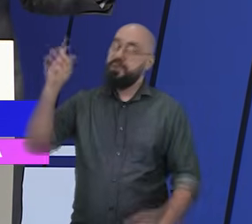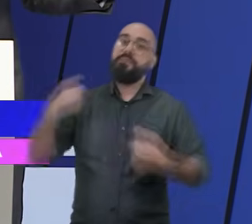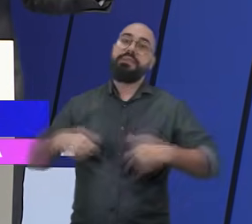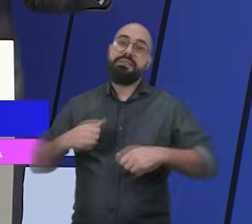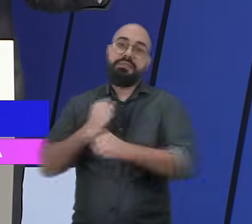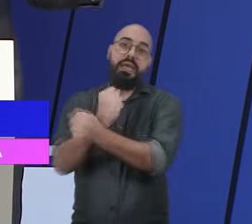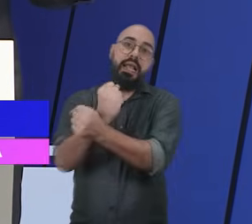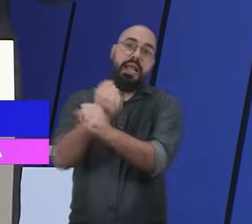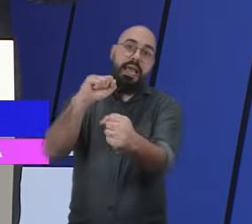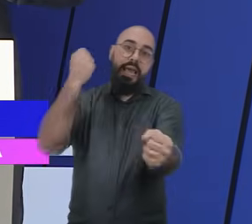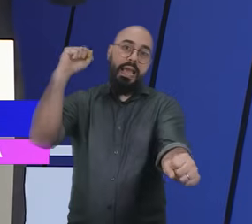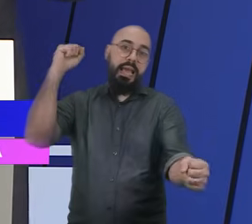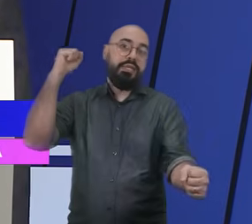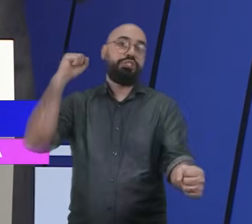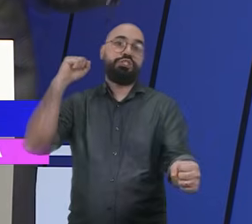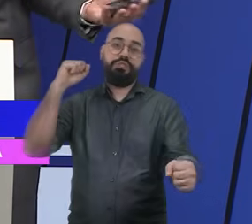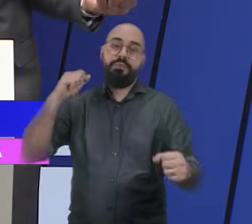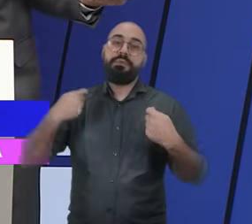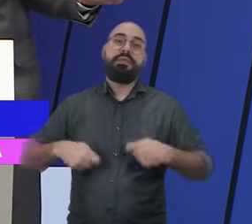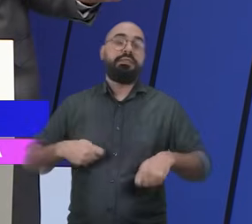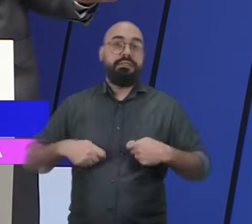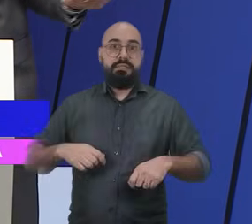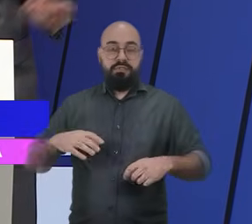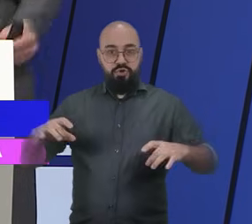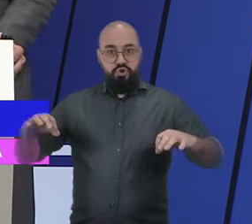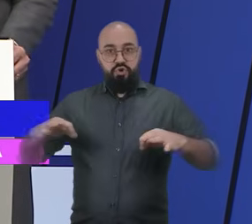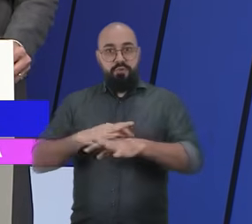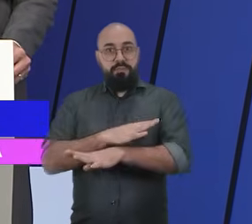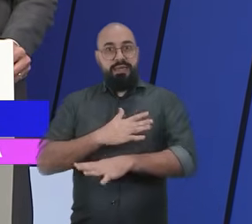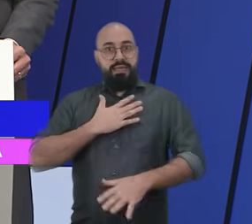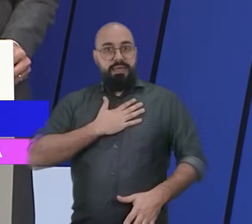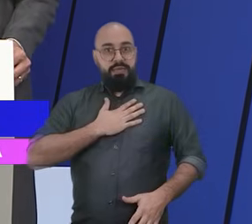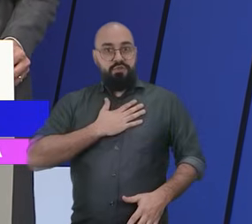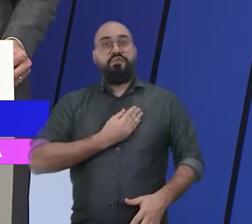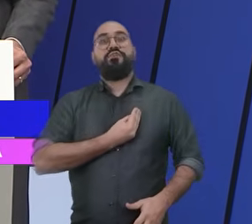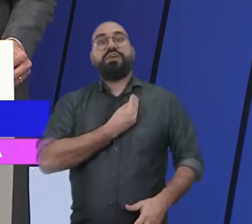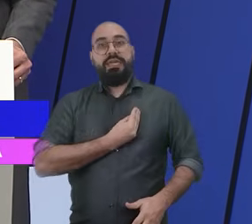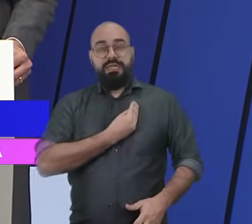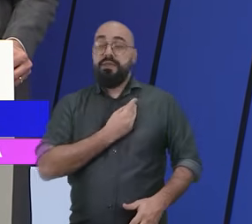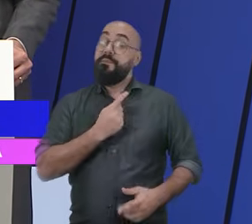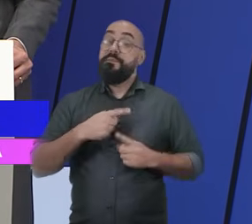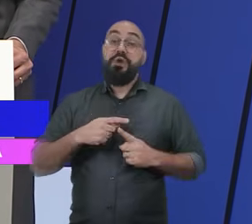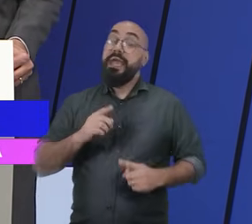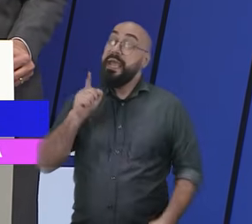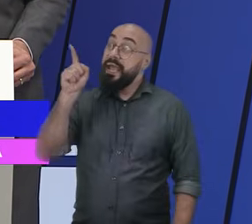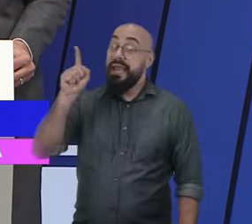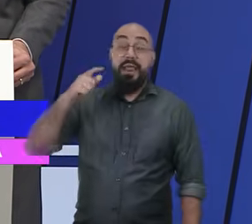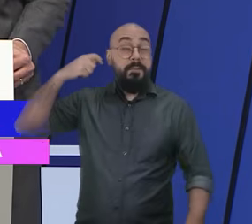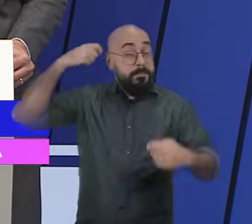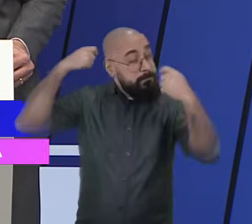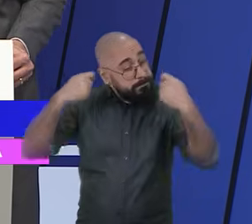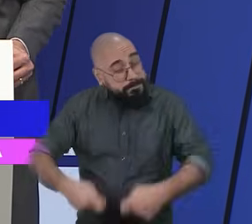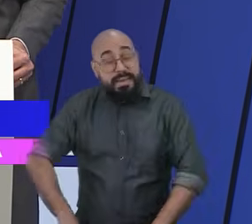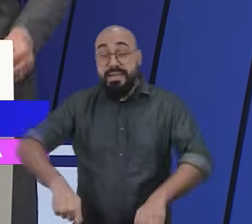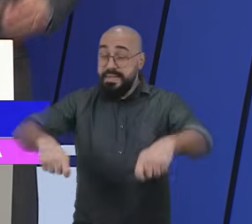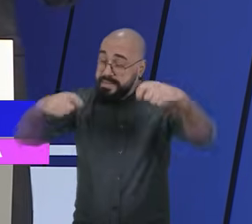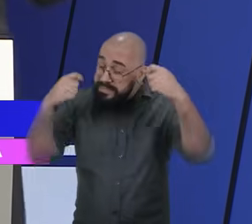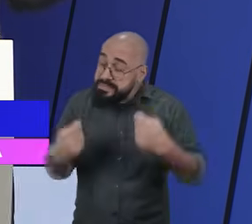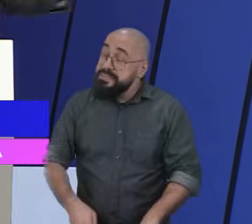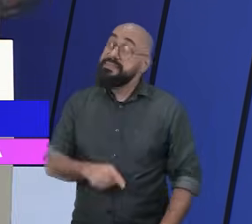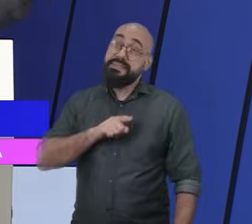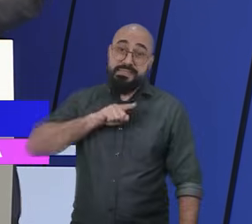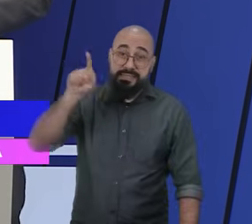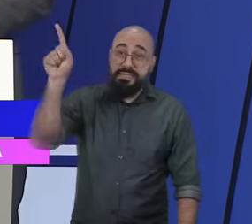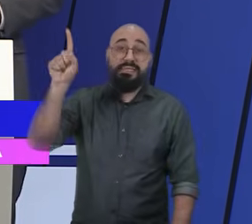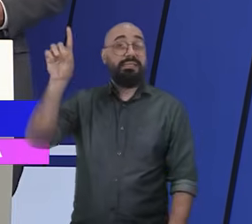vida. Deus deve ocupar o todo da sua vida, porque ele é imprescindível, ele é necessário. Mas quando eu